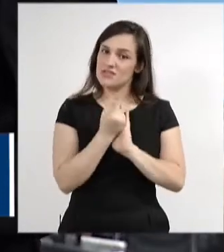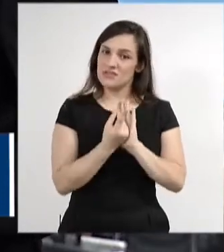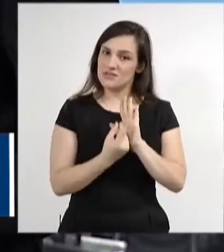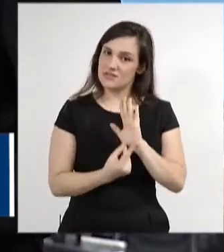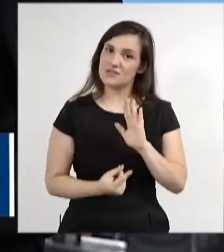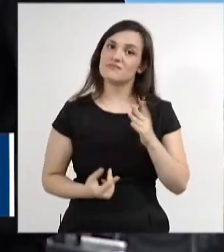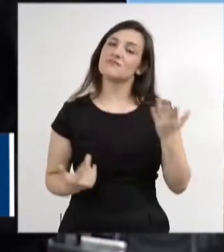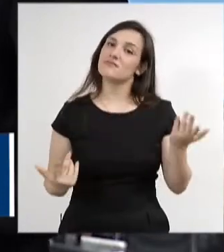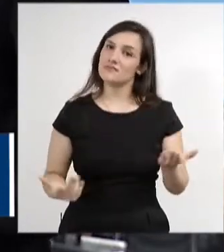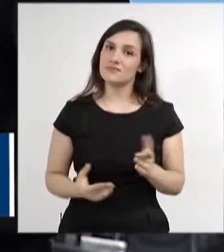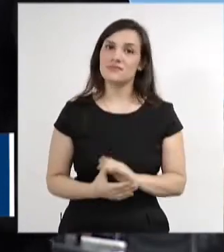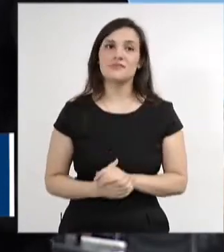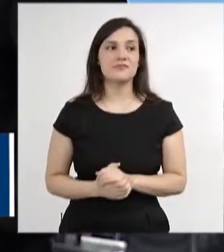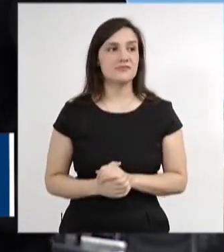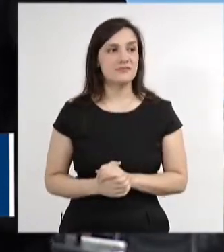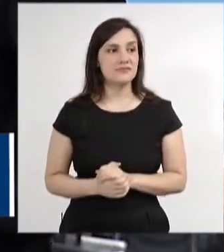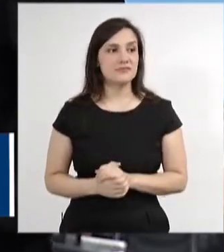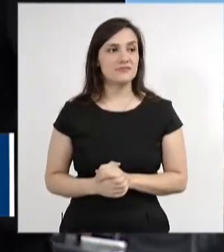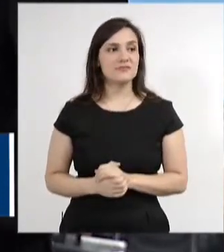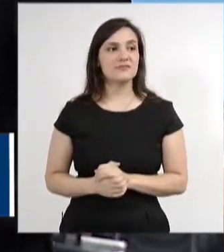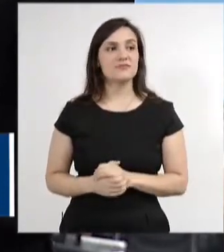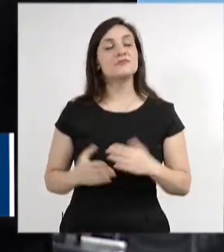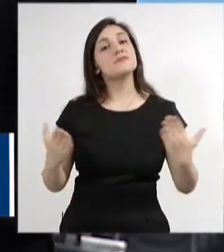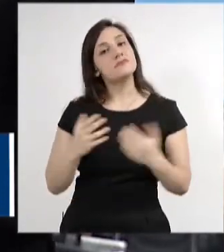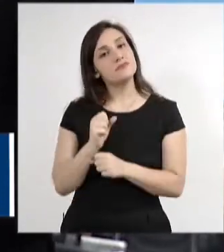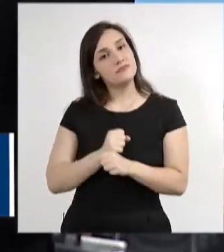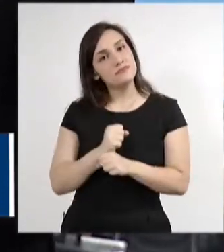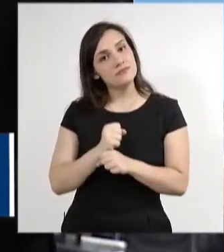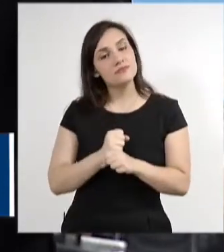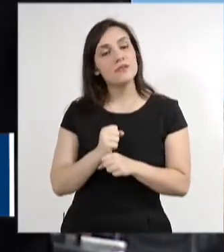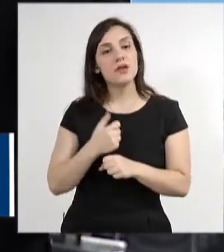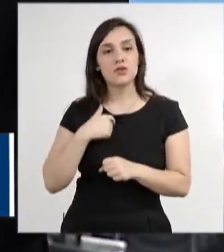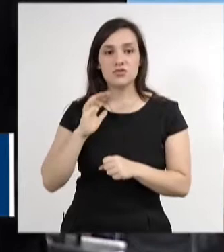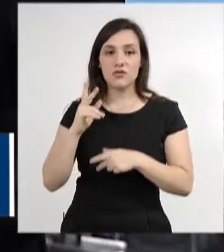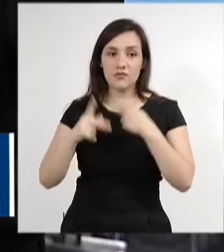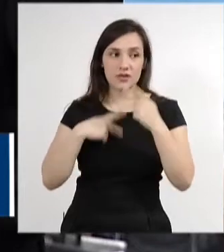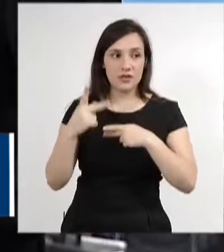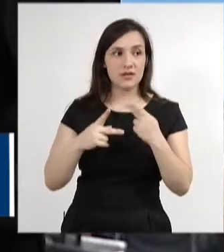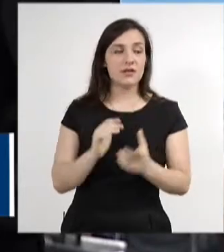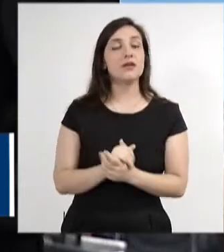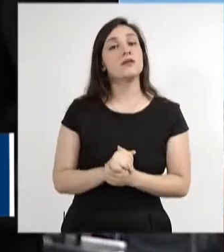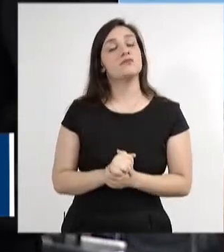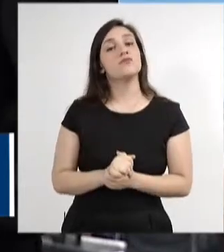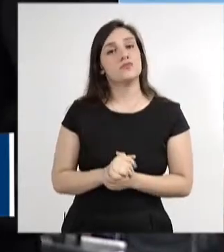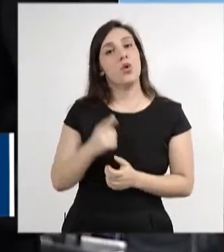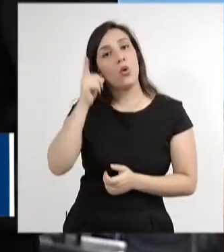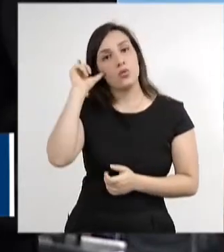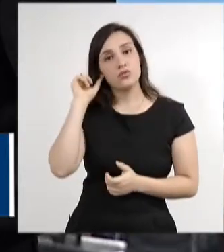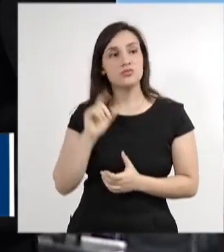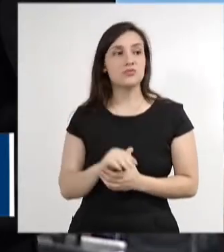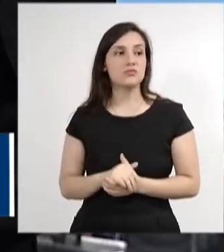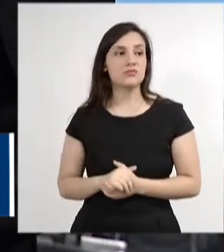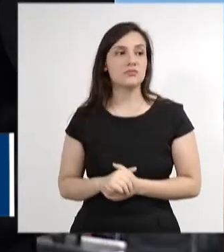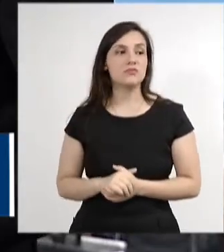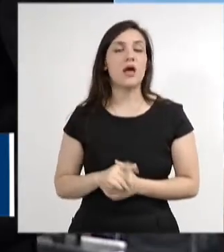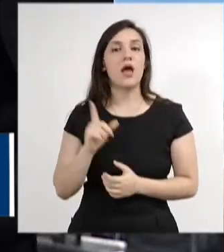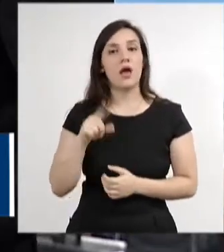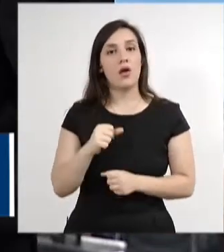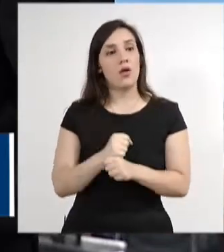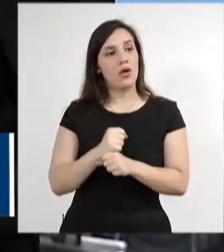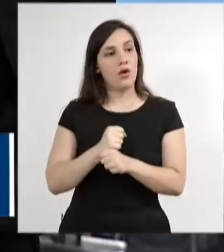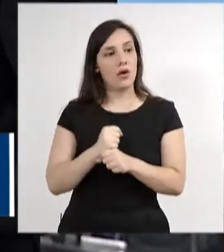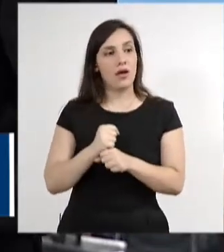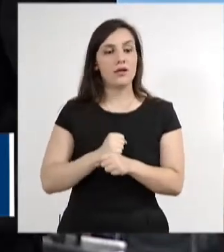né? Então, e a gente está num ano também, né, Kleber, como nós destacamos ontem durante a nossa transmissão, com relação